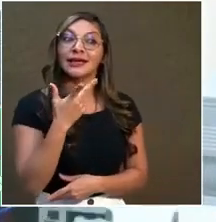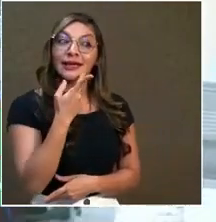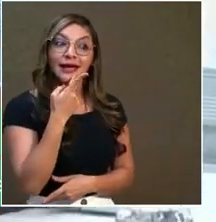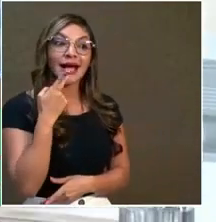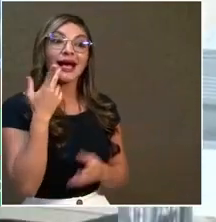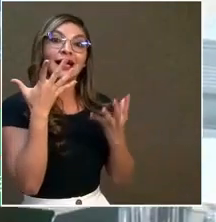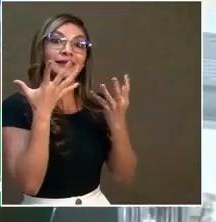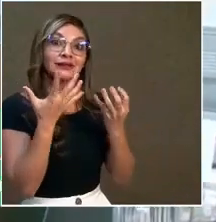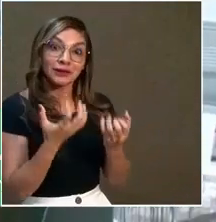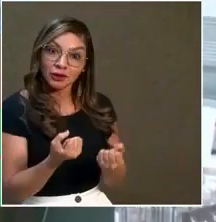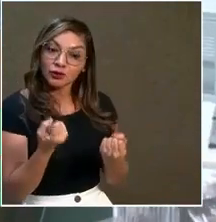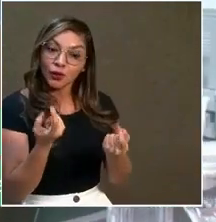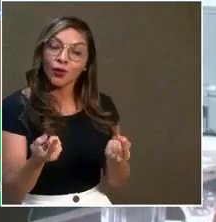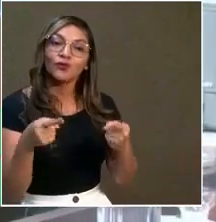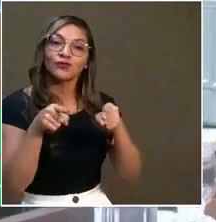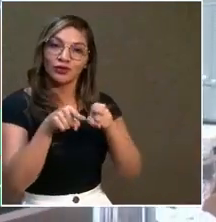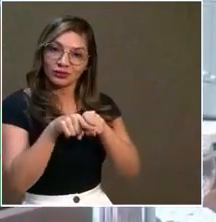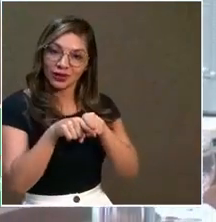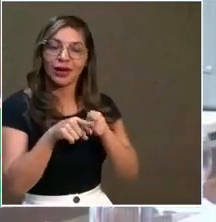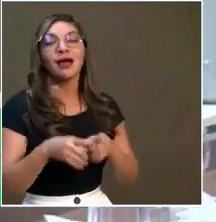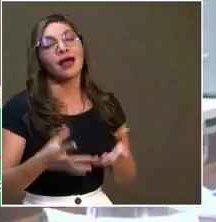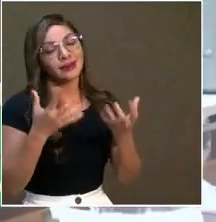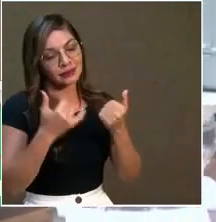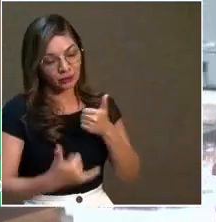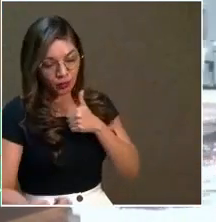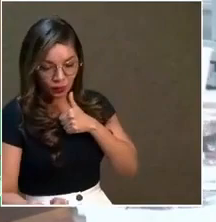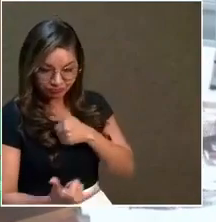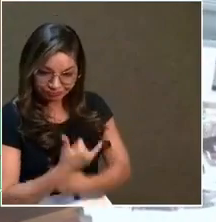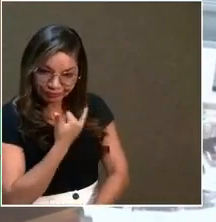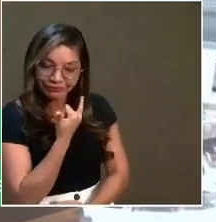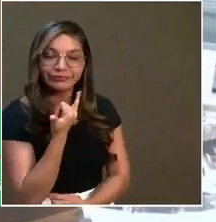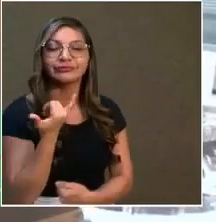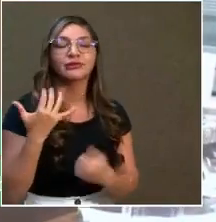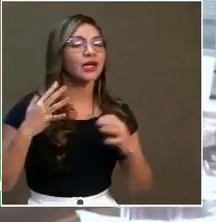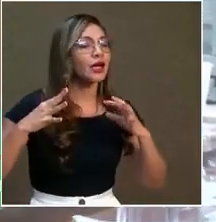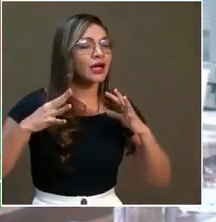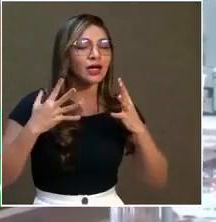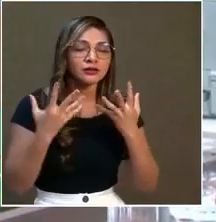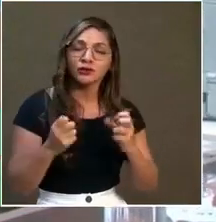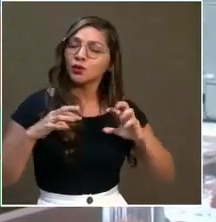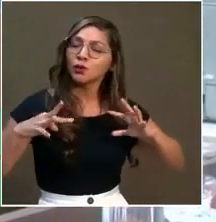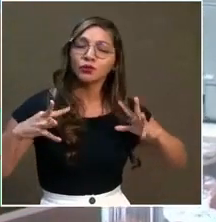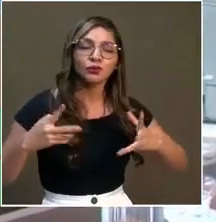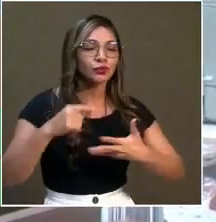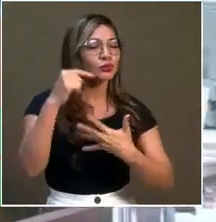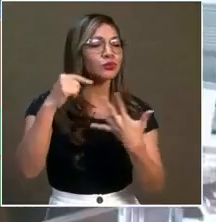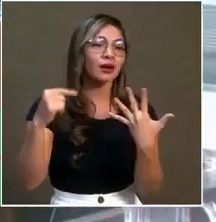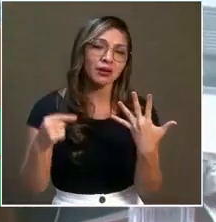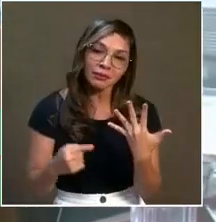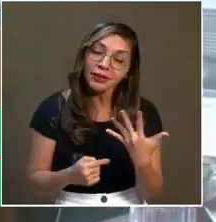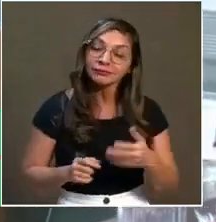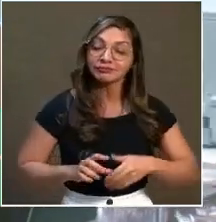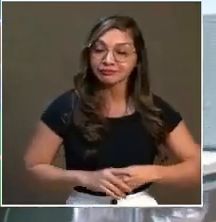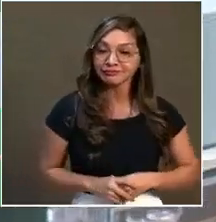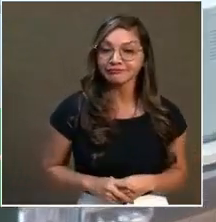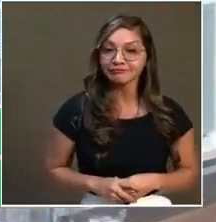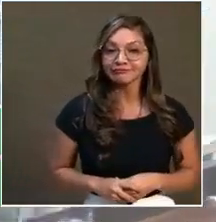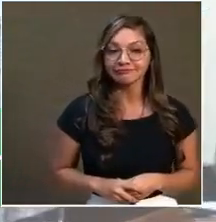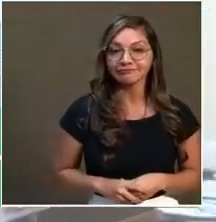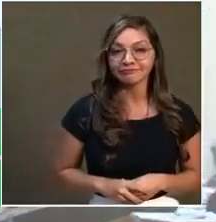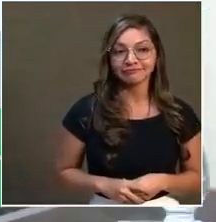da situação. Uma aceitação da traição, uma aceitação de toda a situação que ocorreu. Coloca um depoimento da Grazela, por favor.